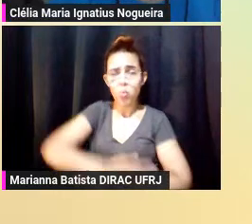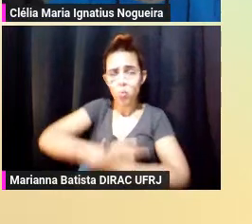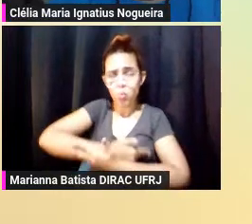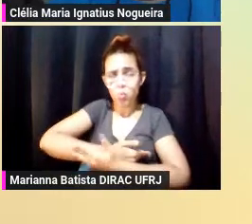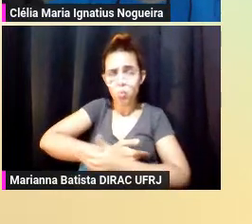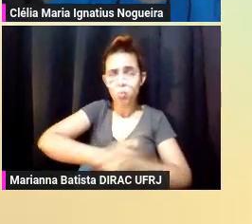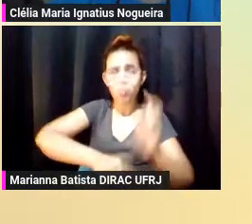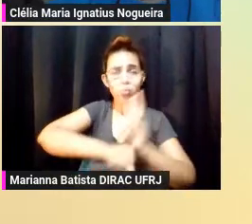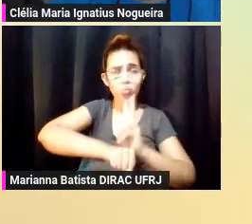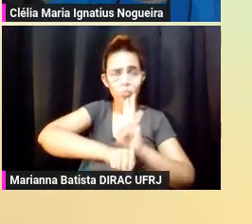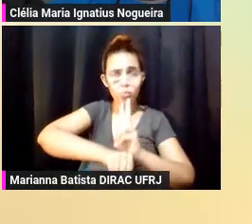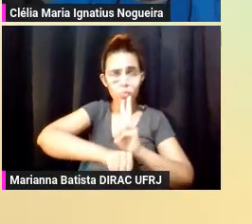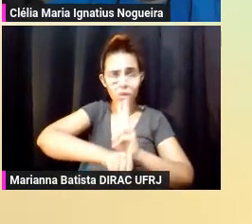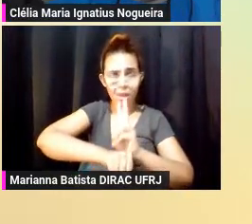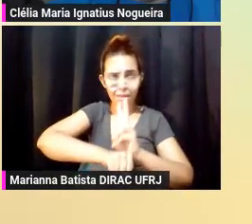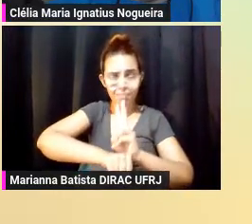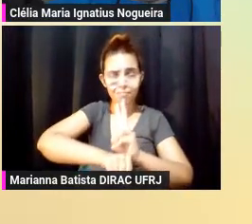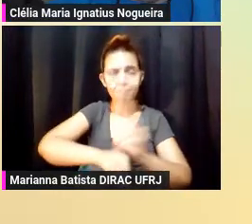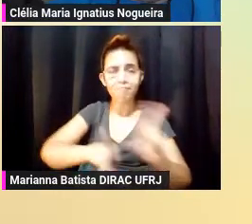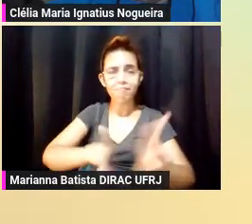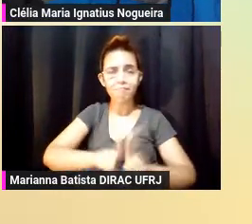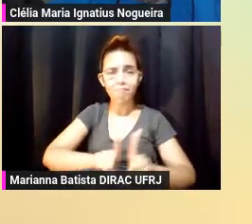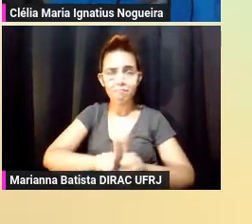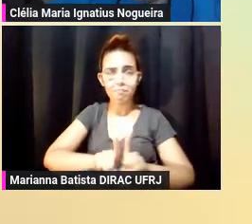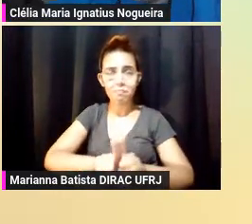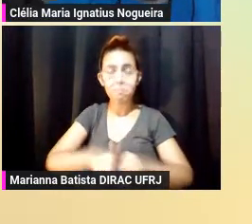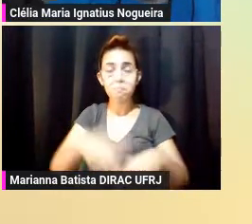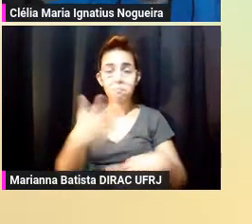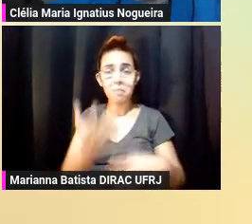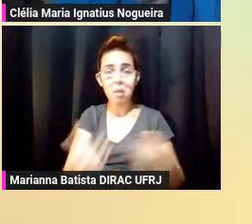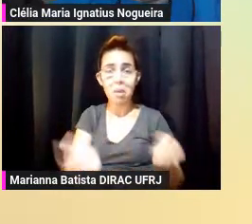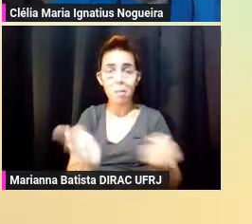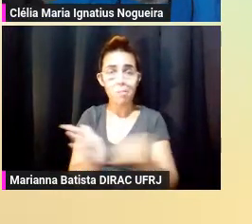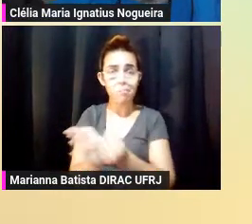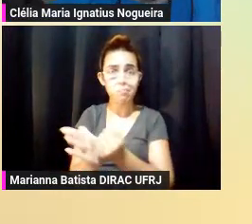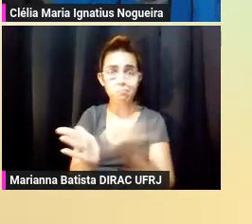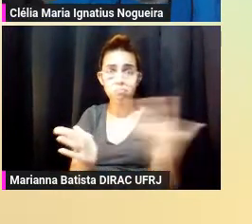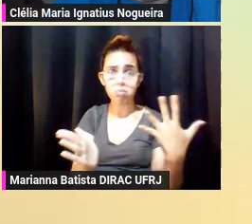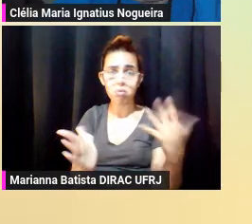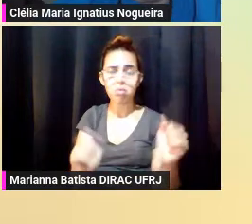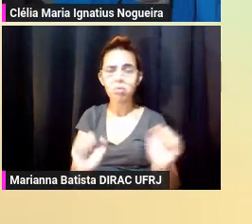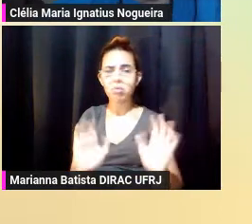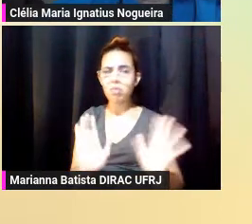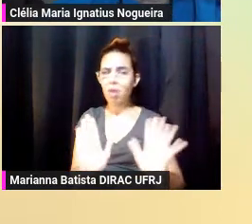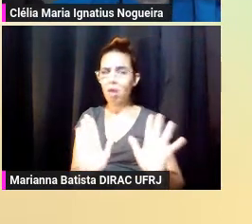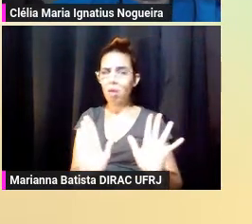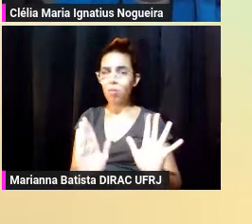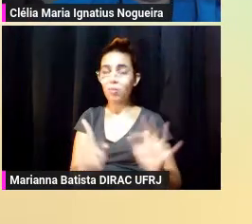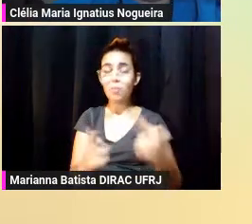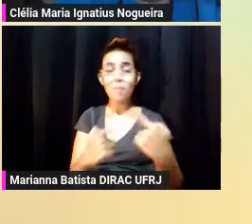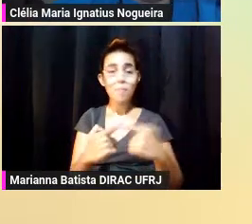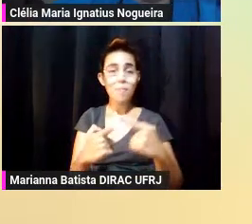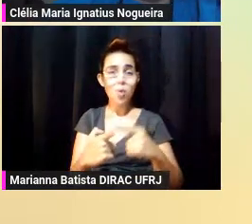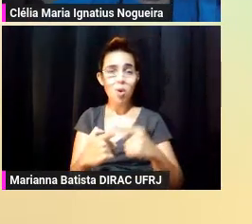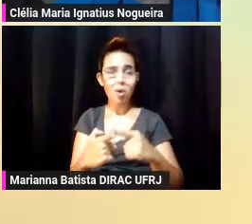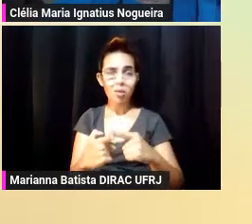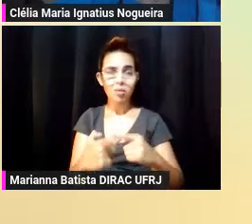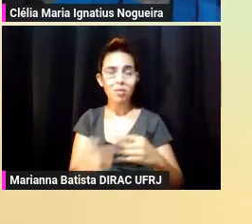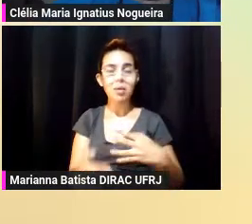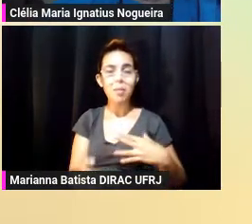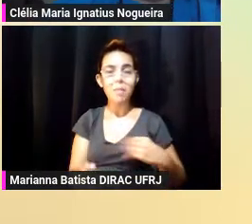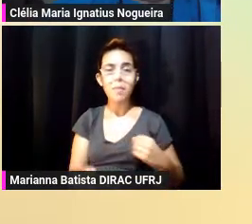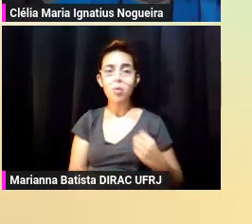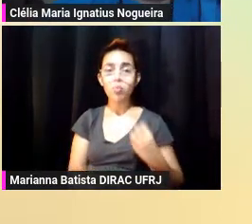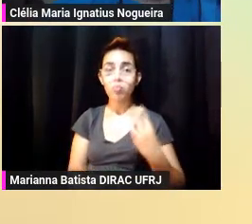Não porque eram muitos, porque está aqui Lucas, o Vitor no meio, o Raul, meus 3 meninos, e as